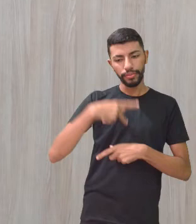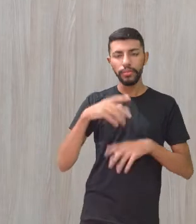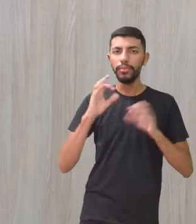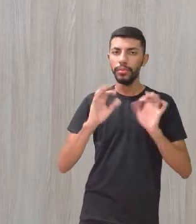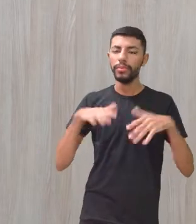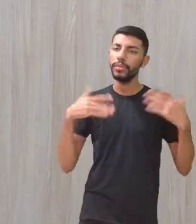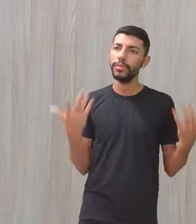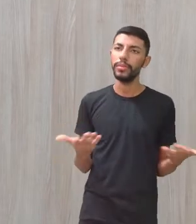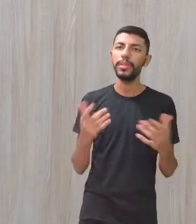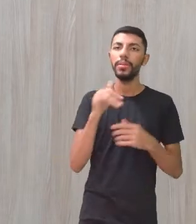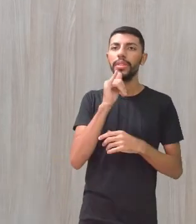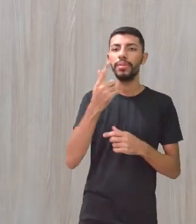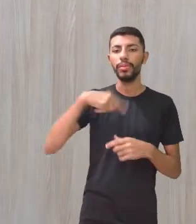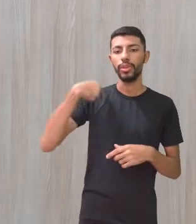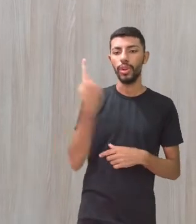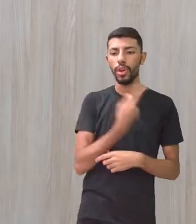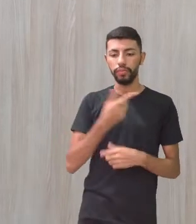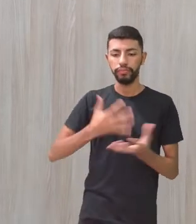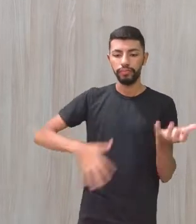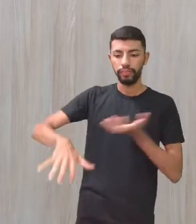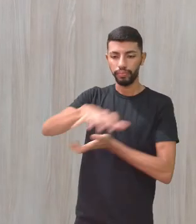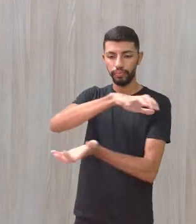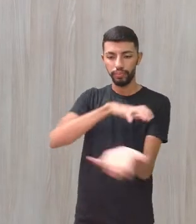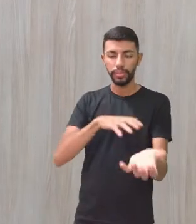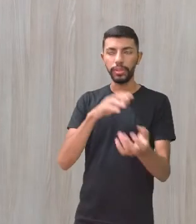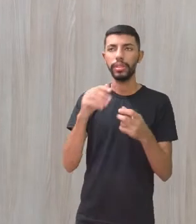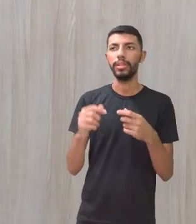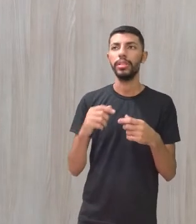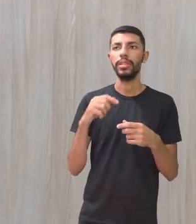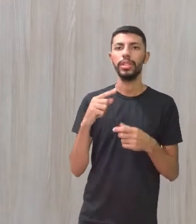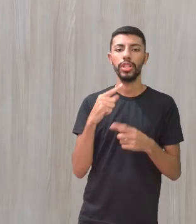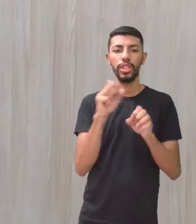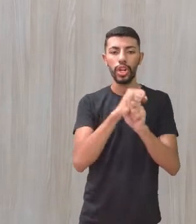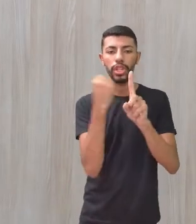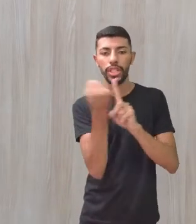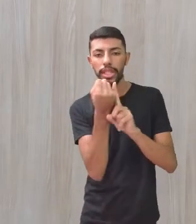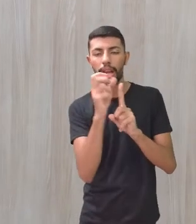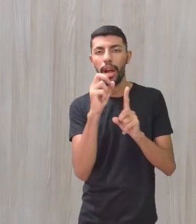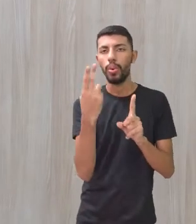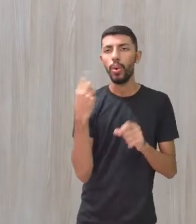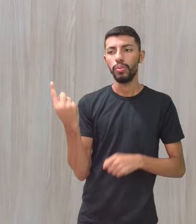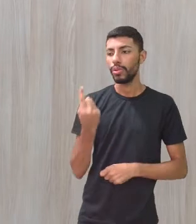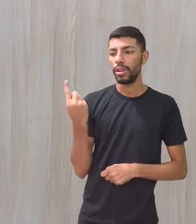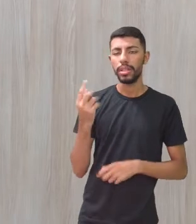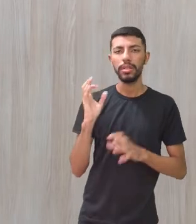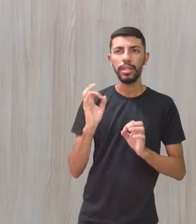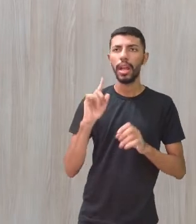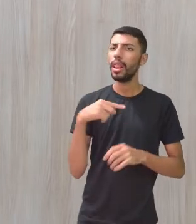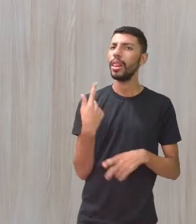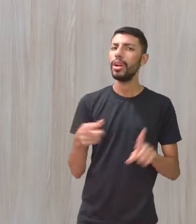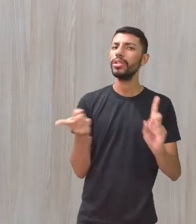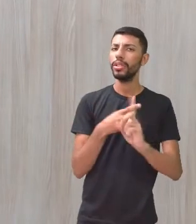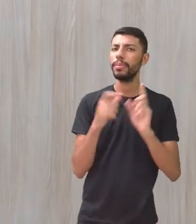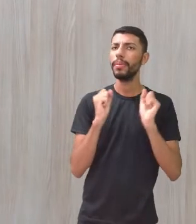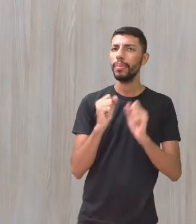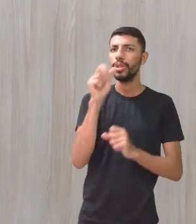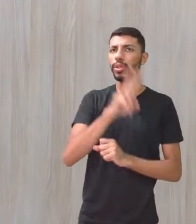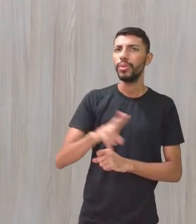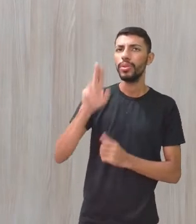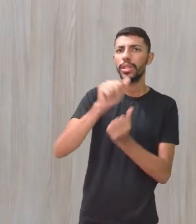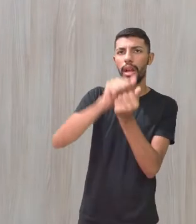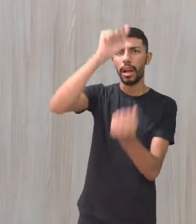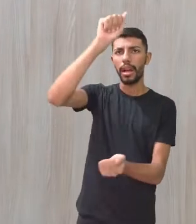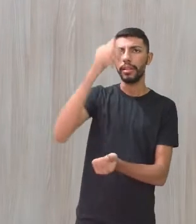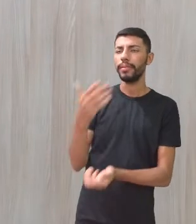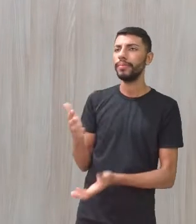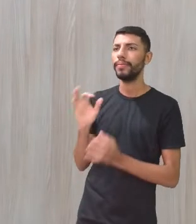está num movimento, seja ele social, seja ele individual, a gente também pode utilizar o cartaz como forma de comunicação. Esse aqui é